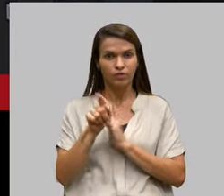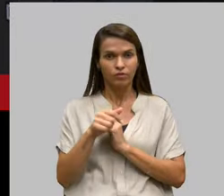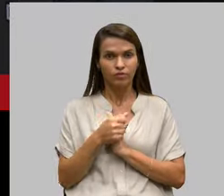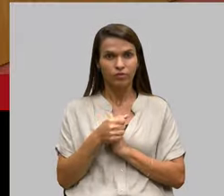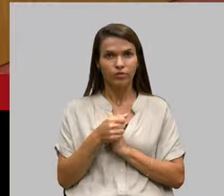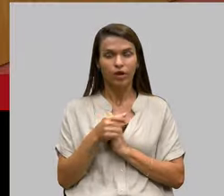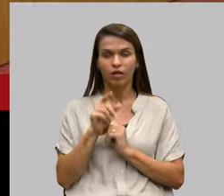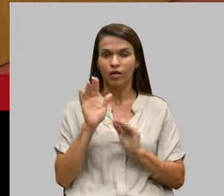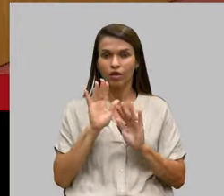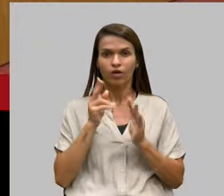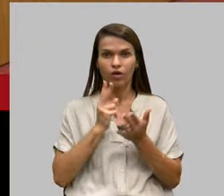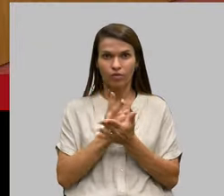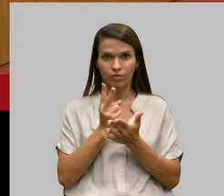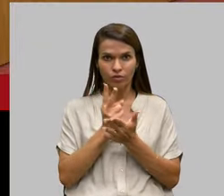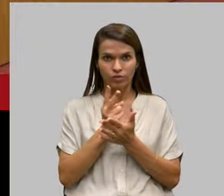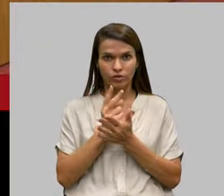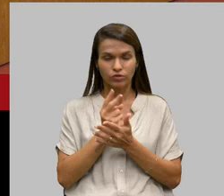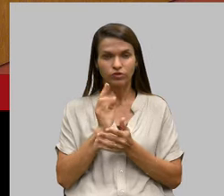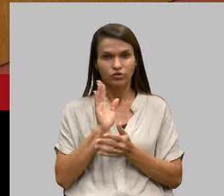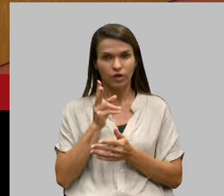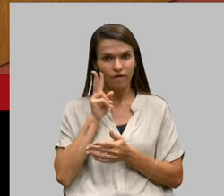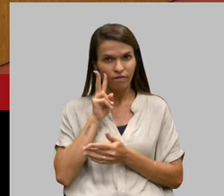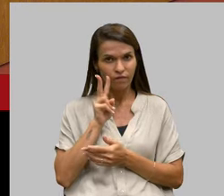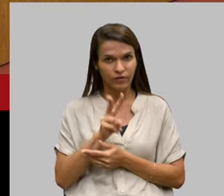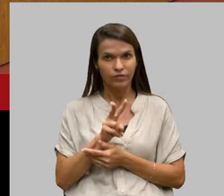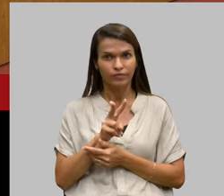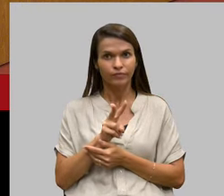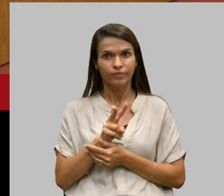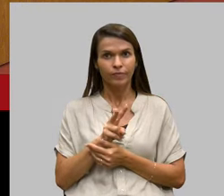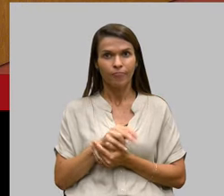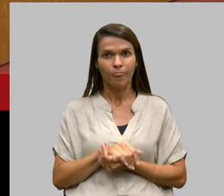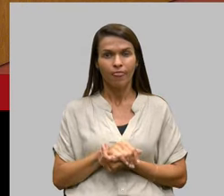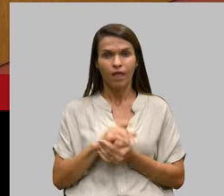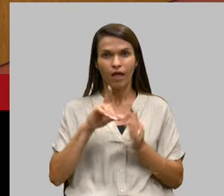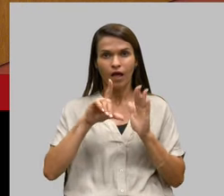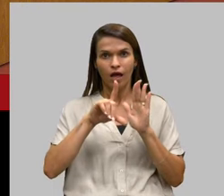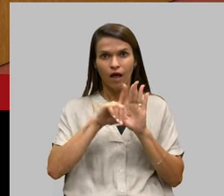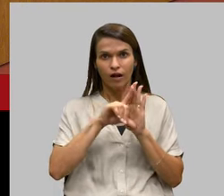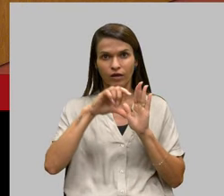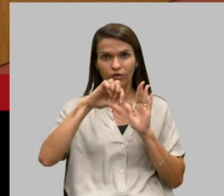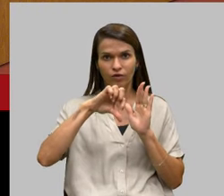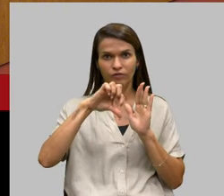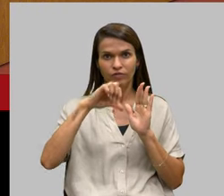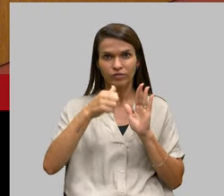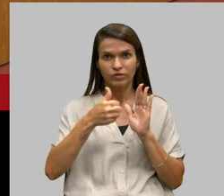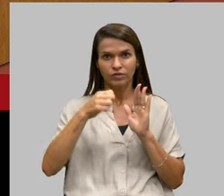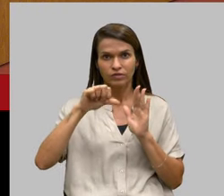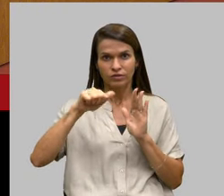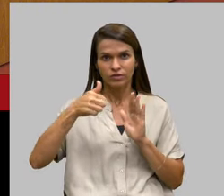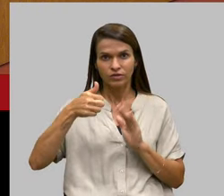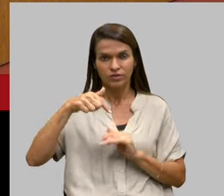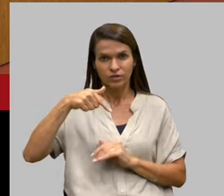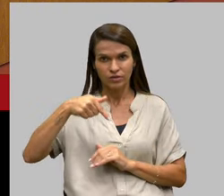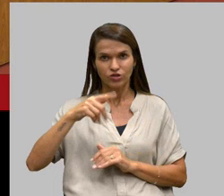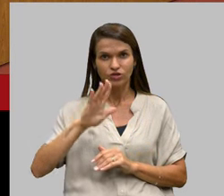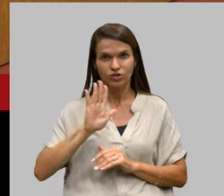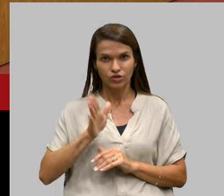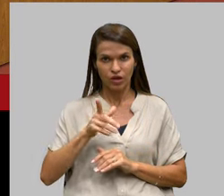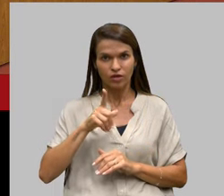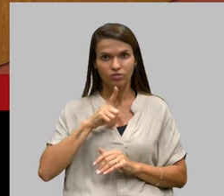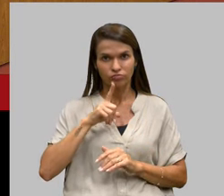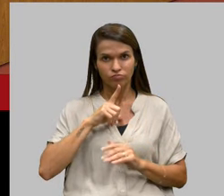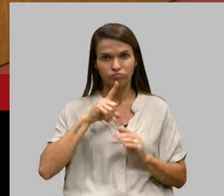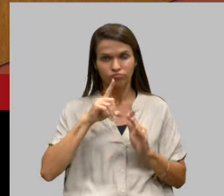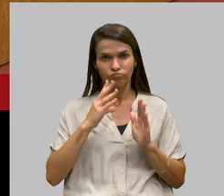e conforme a gente viu a a lei 9717 já estabeleceu isso também a própria emenda